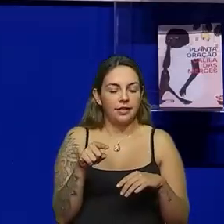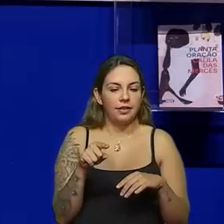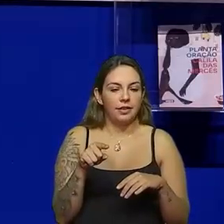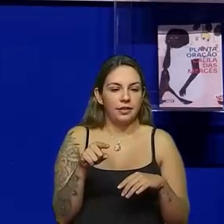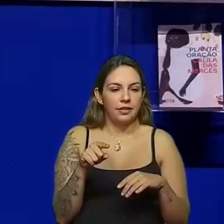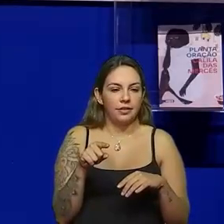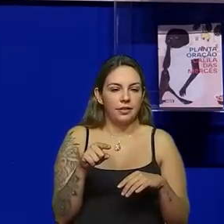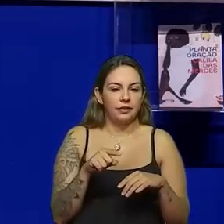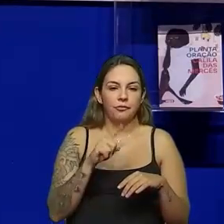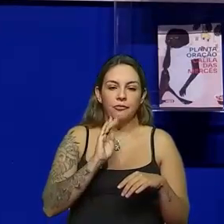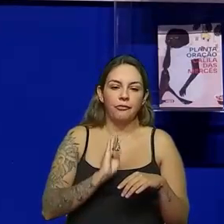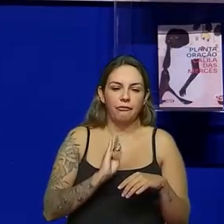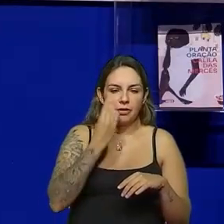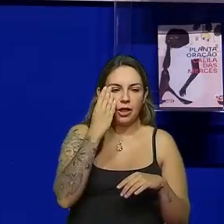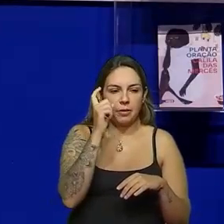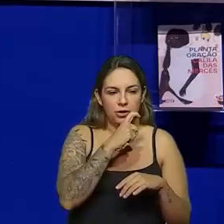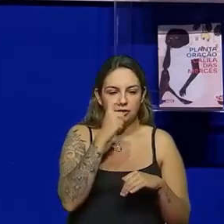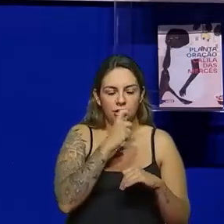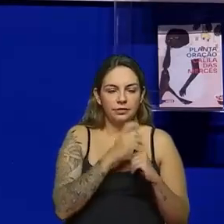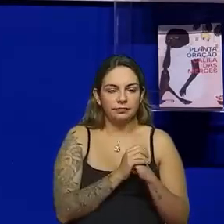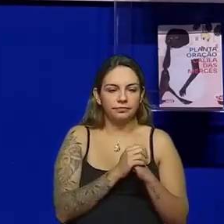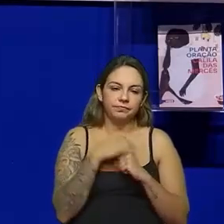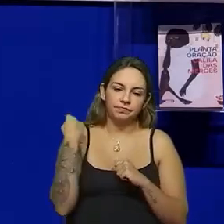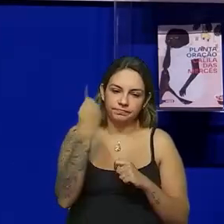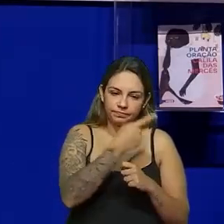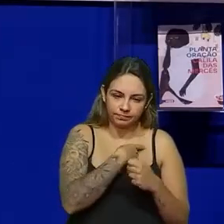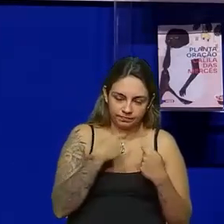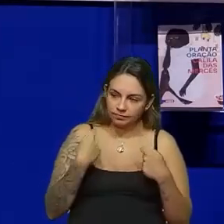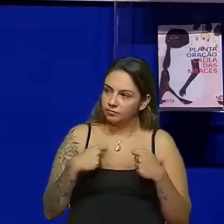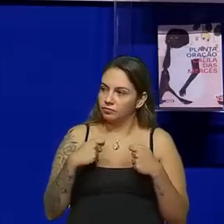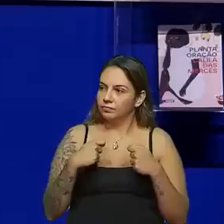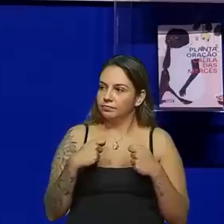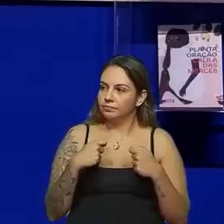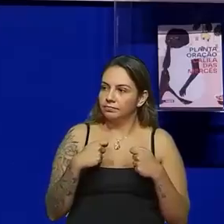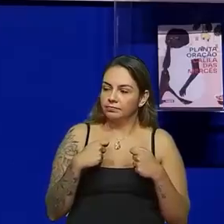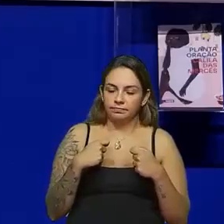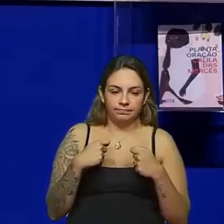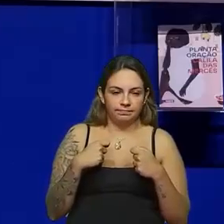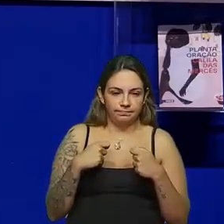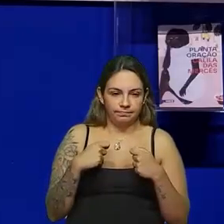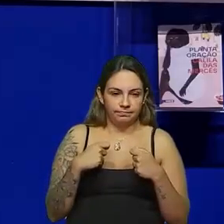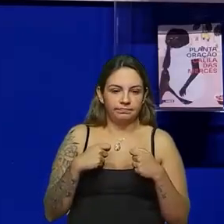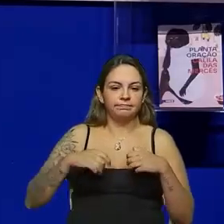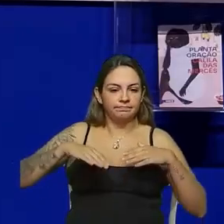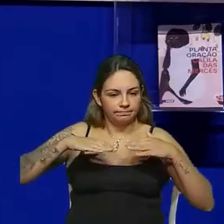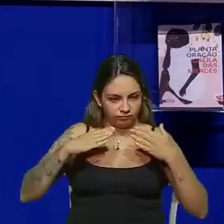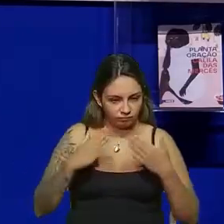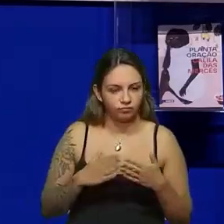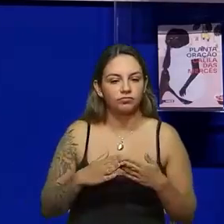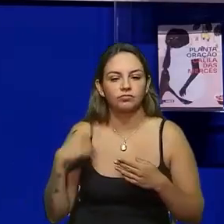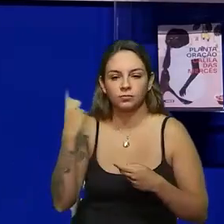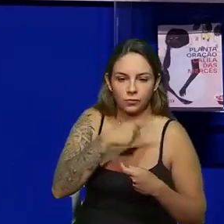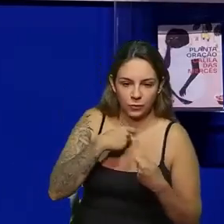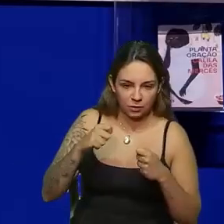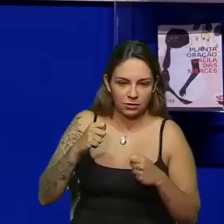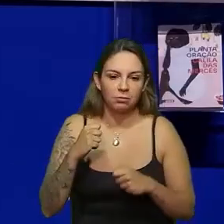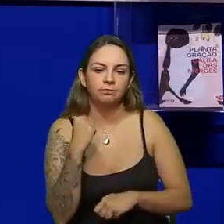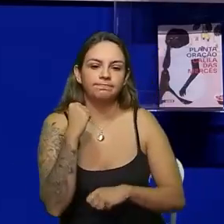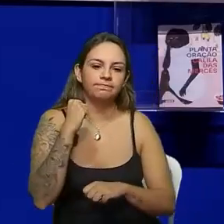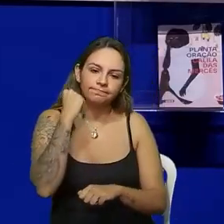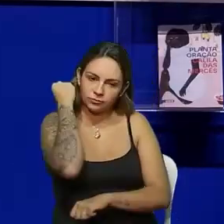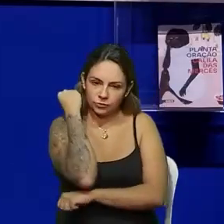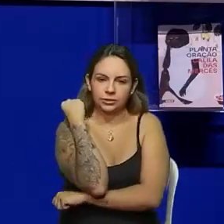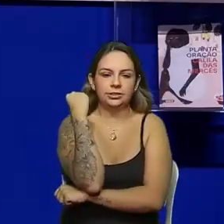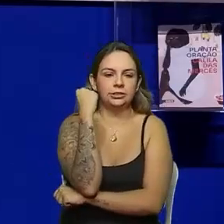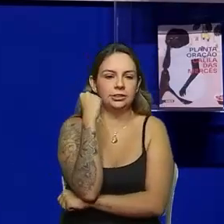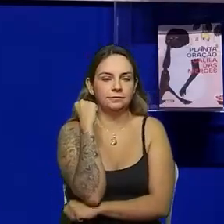navio tumbeiro. E nós precisamos ser jangada. E o Supremo Tribunal